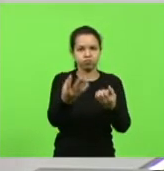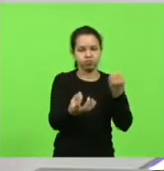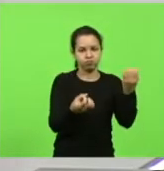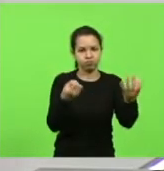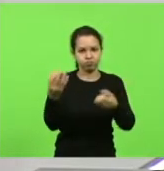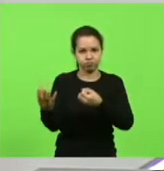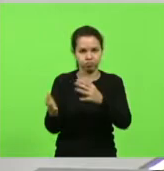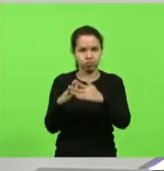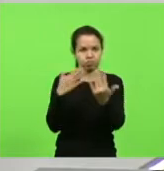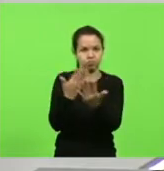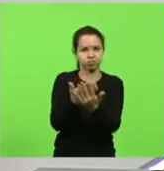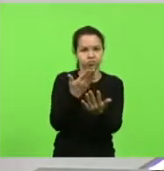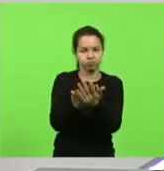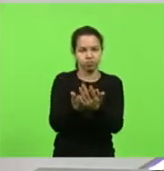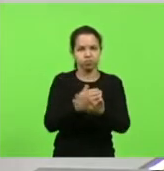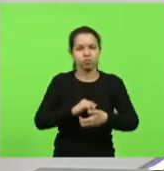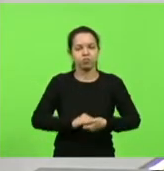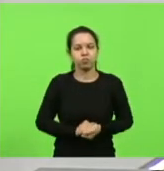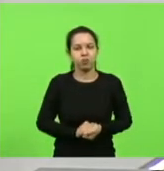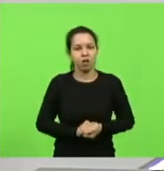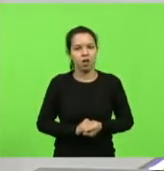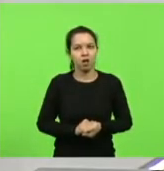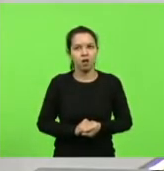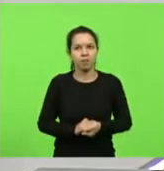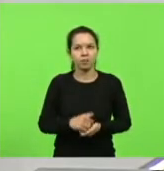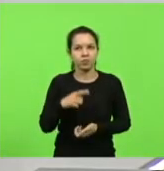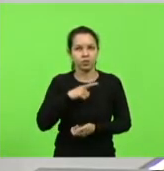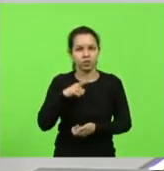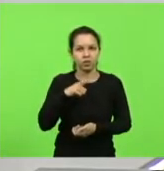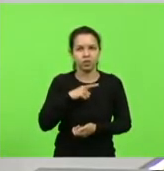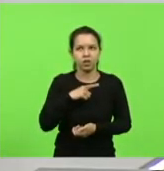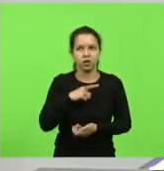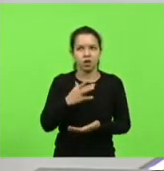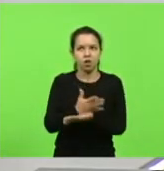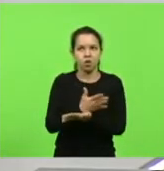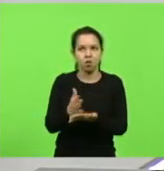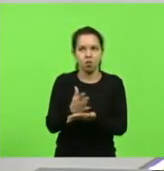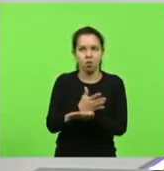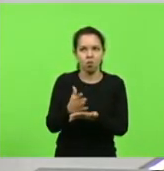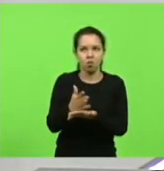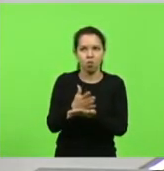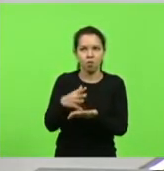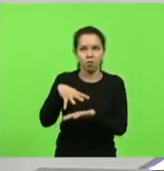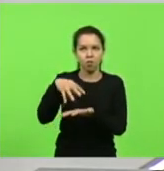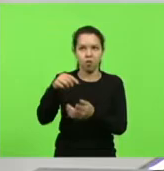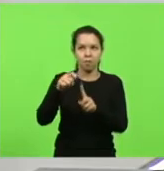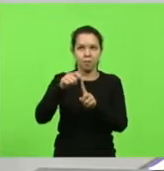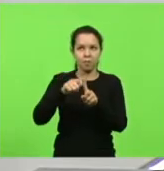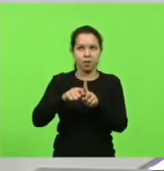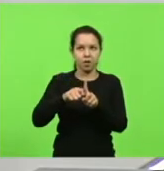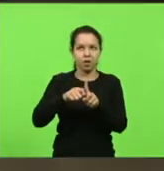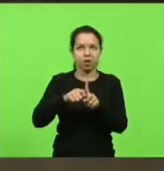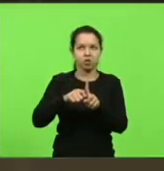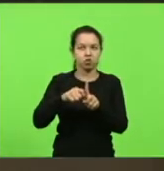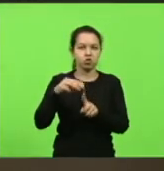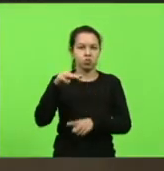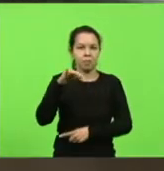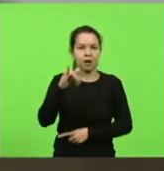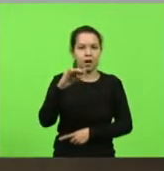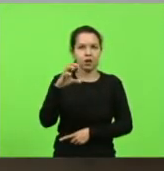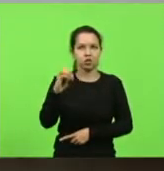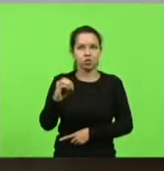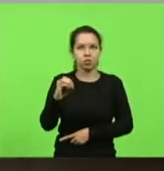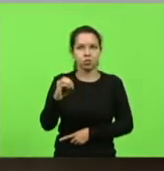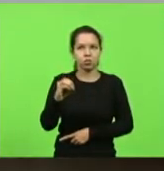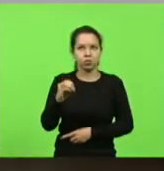as escolas. Aqui eu recebi cópias que foi entregue no mês de maio. Está aqui, ó. Vocês